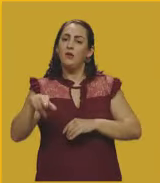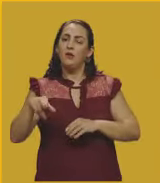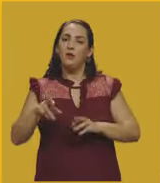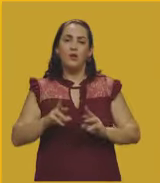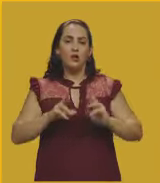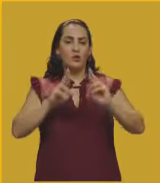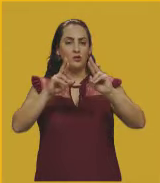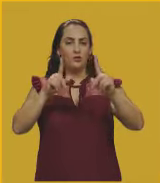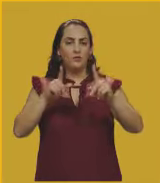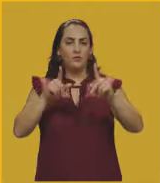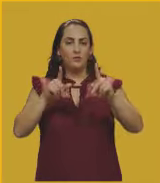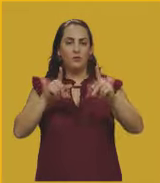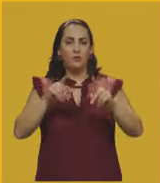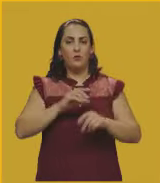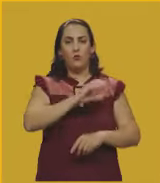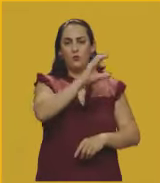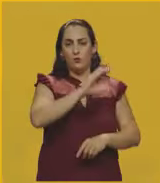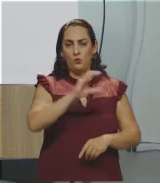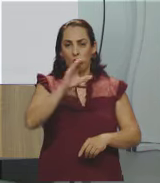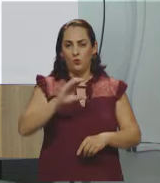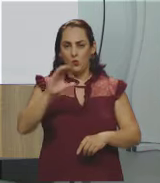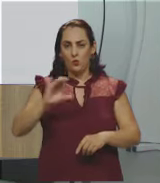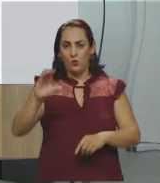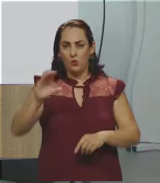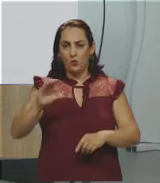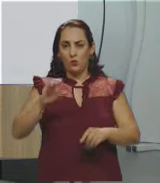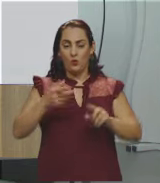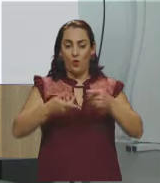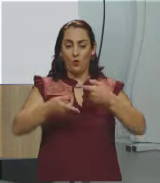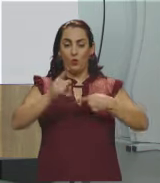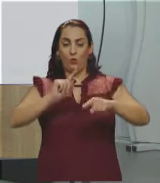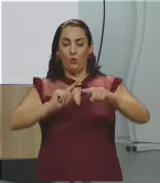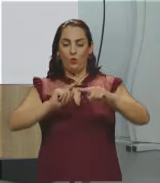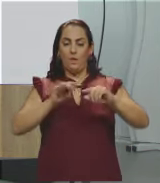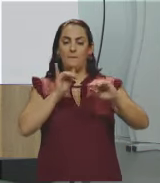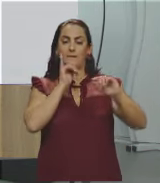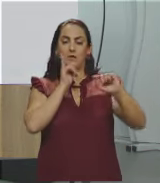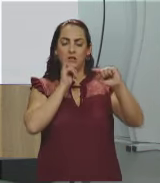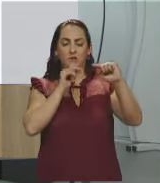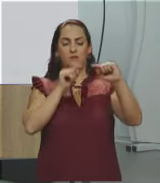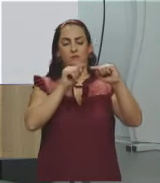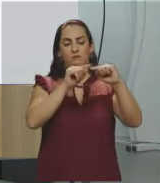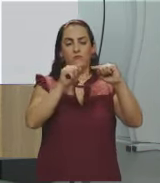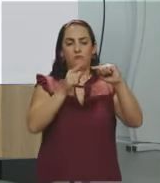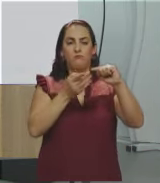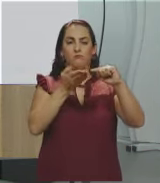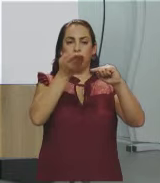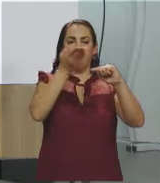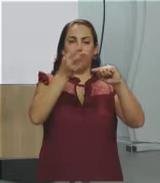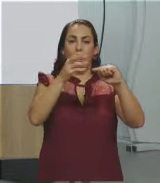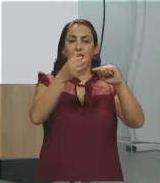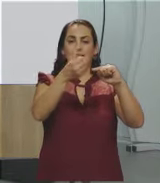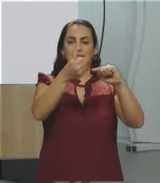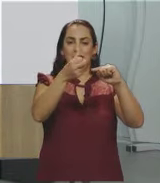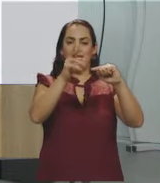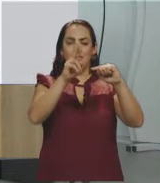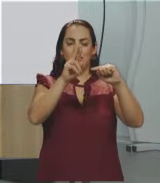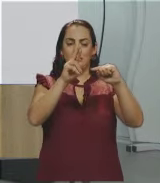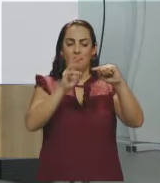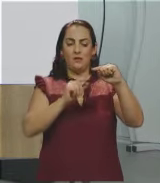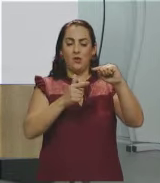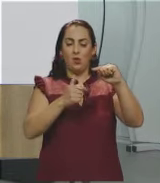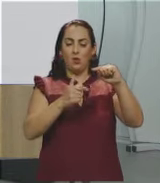Então, se eu tenho metade da resistência em cima, quando comparada com a parte de baixo, então significa que a corrente que passará